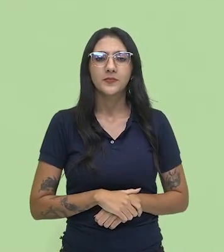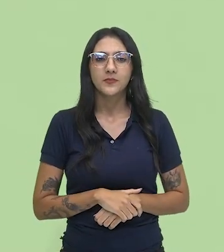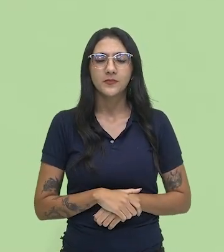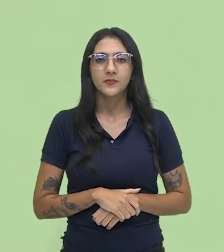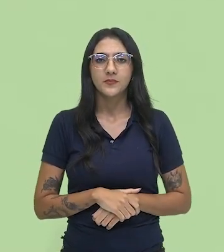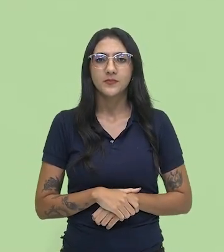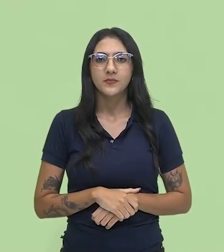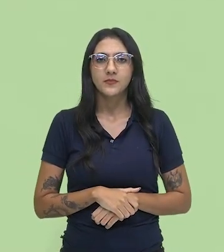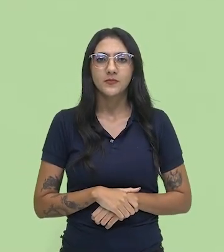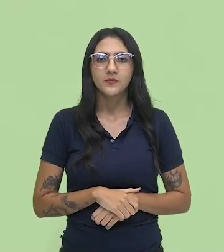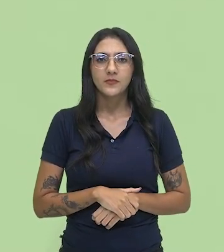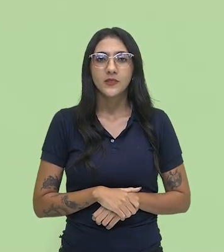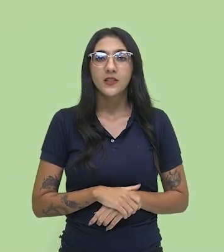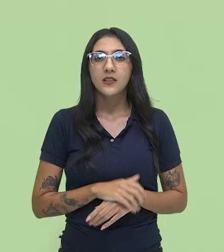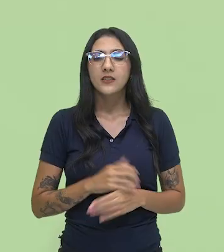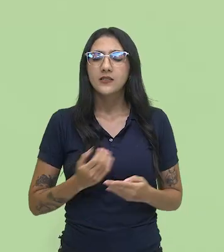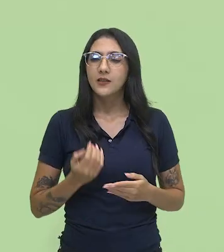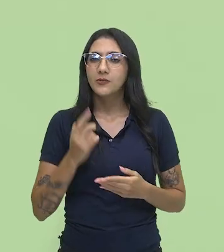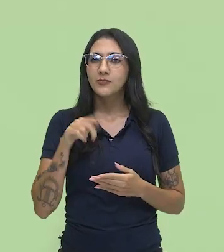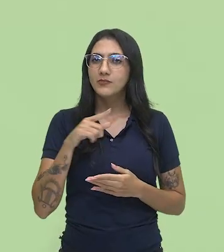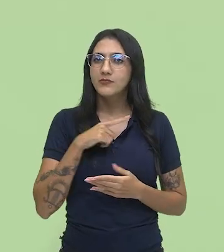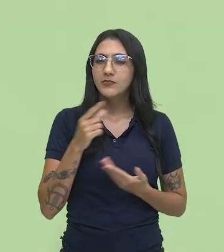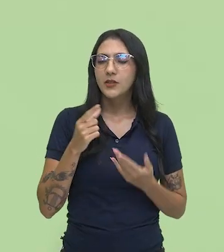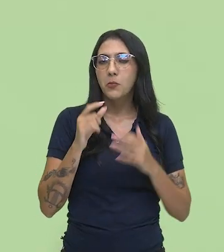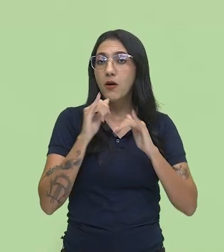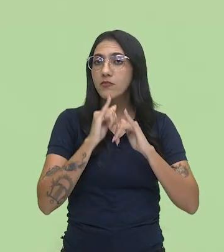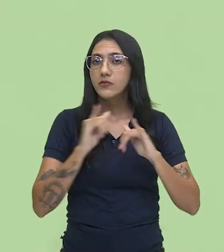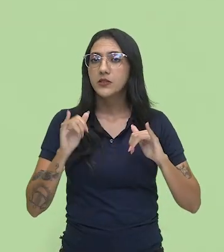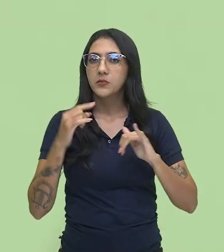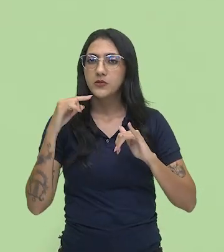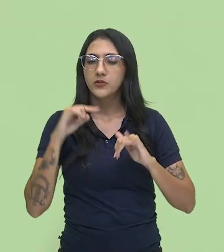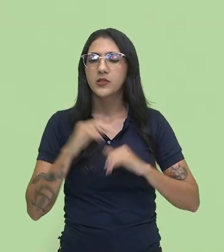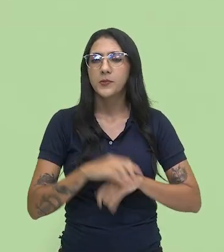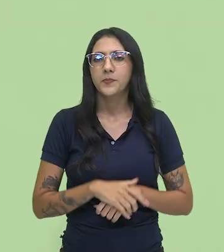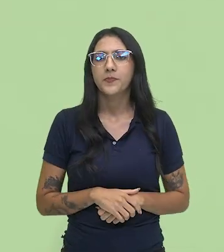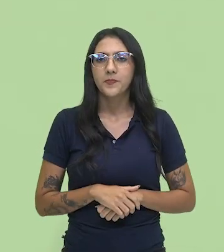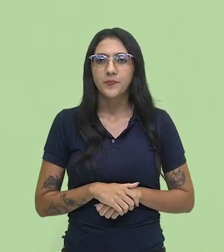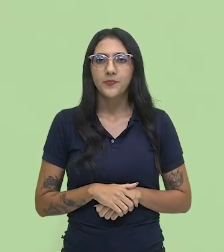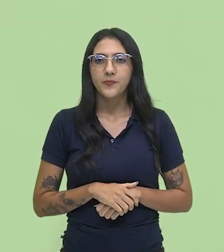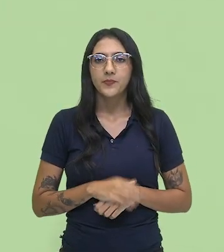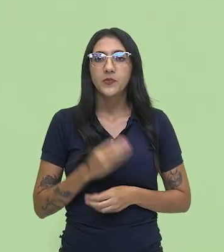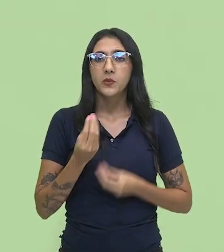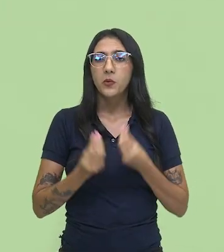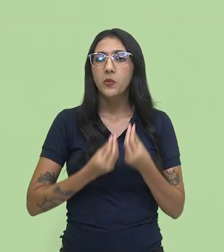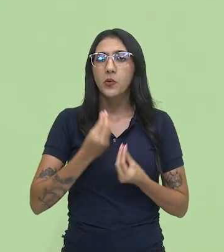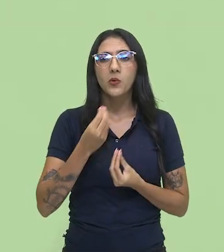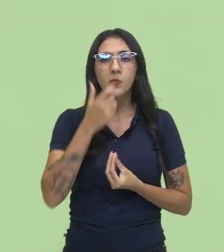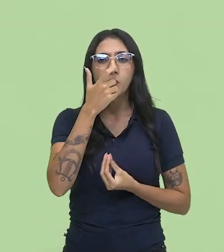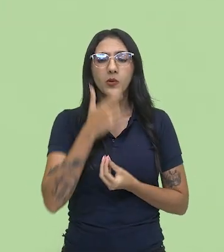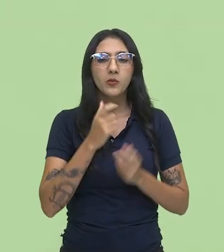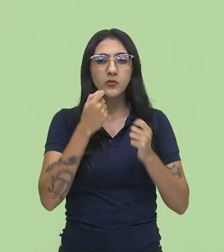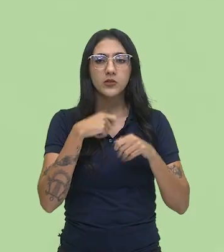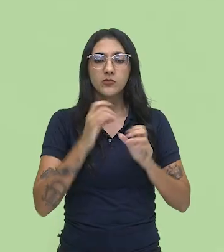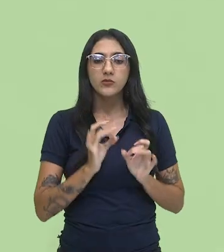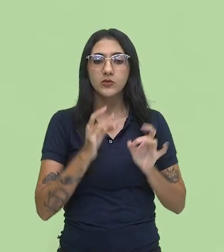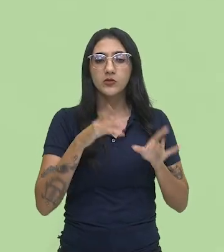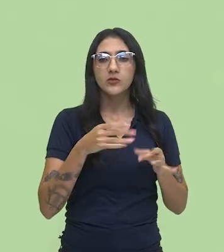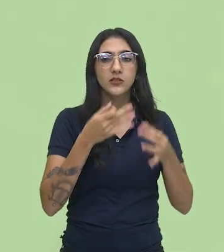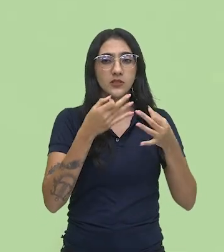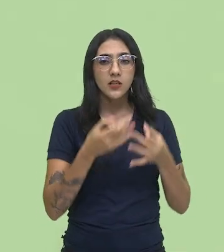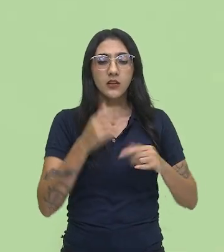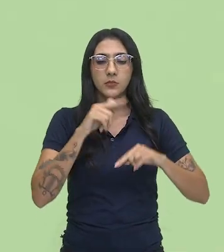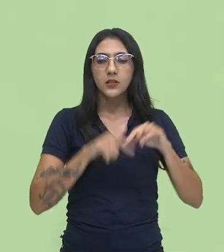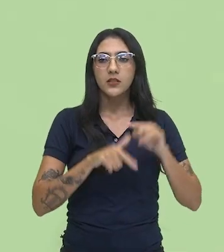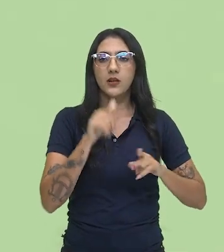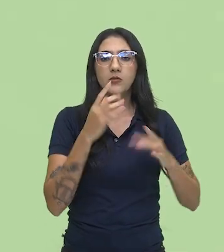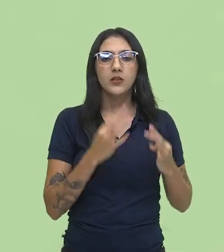de deixar, né, essa mensagem para vocês. De que forma eu faço o descarte do meu lixo